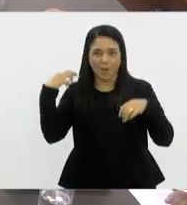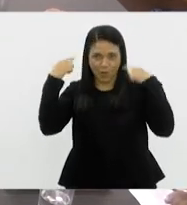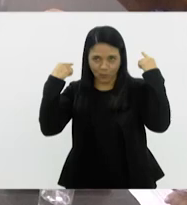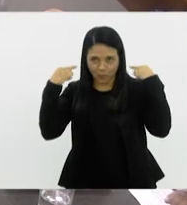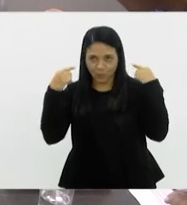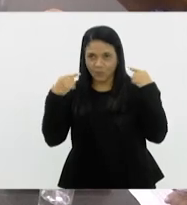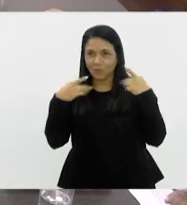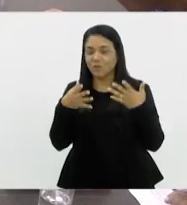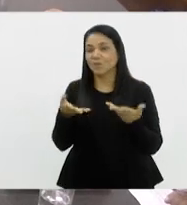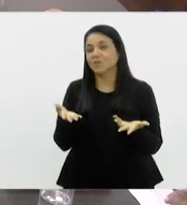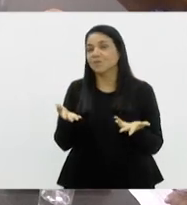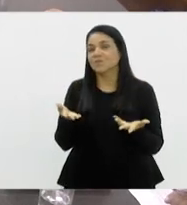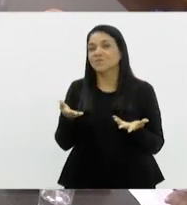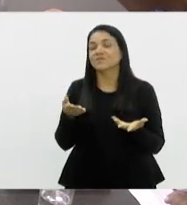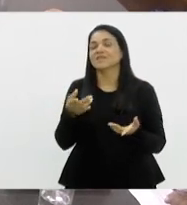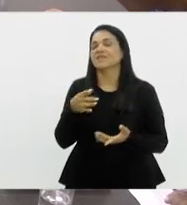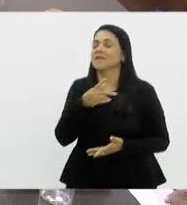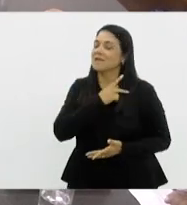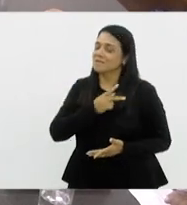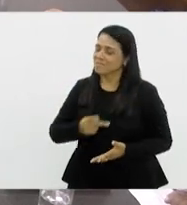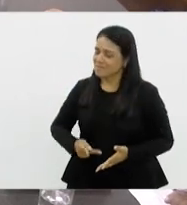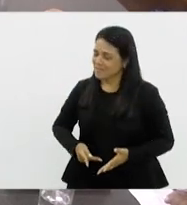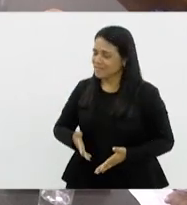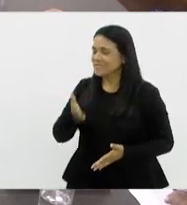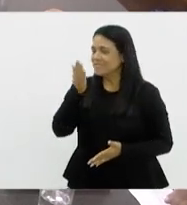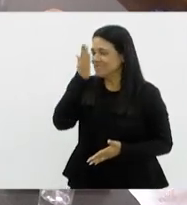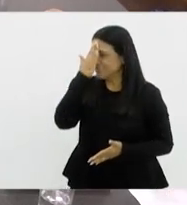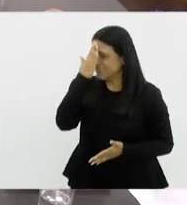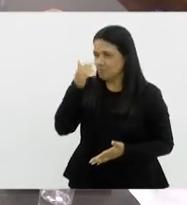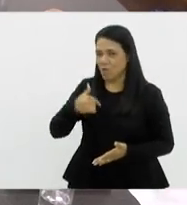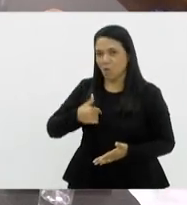Deputado Luiz Paulo. Presidente, o senhor sabe que eu sou careca, né?